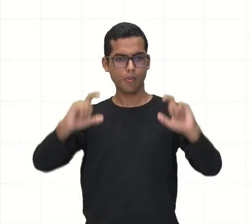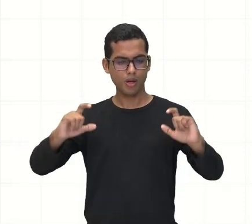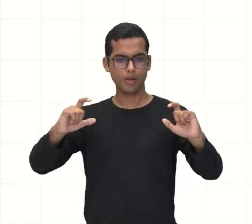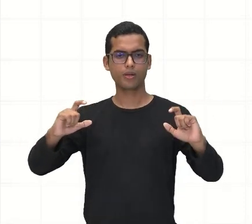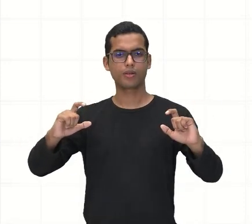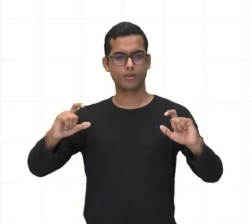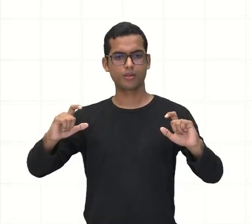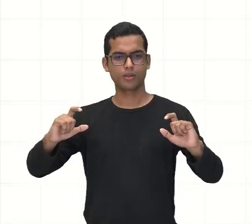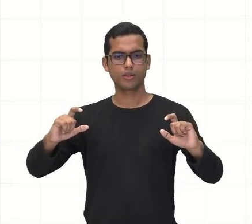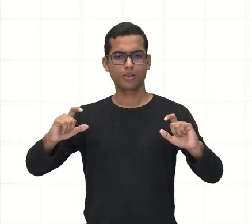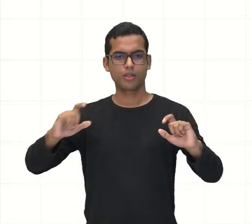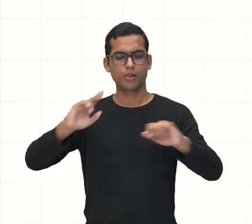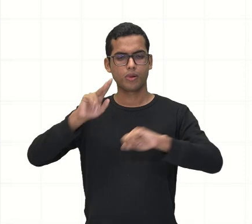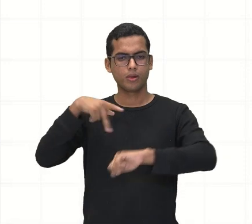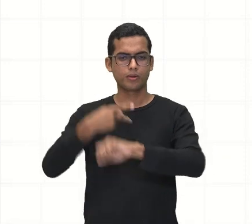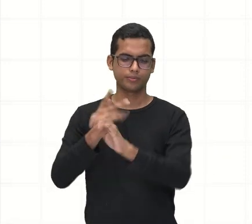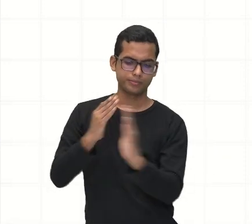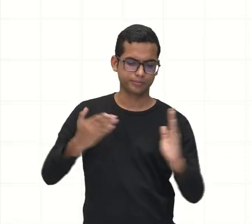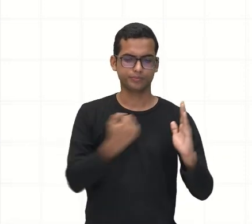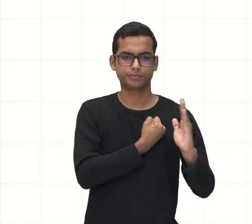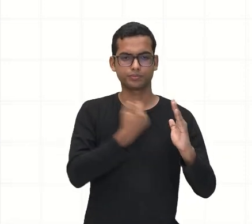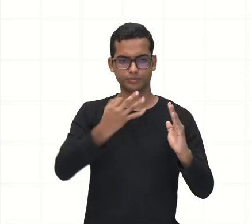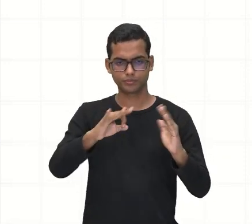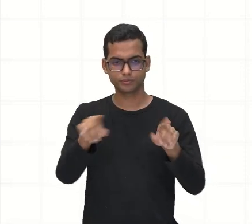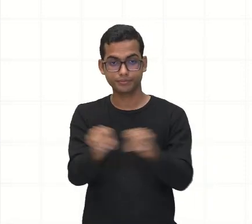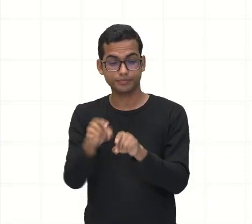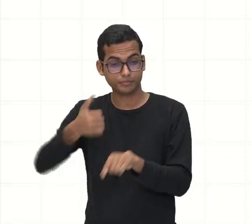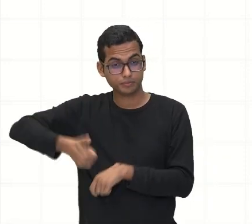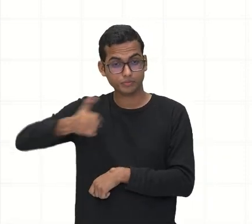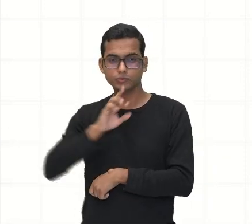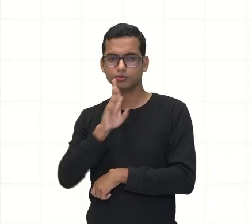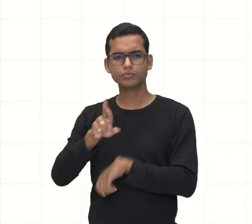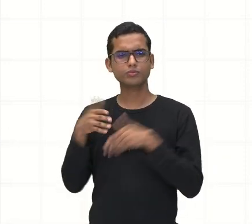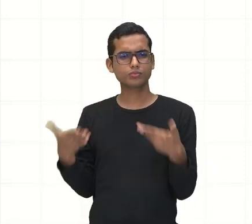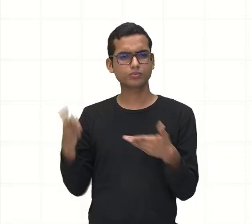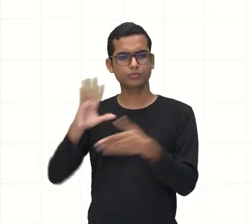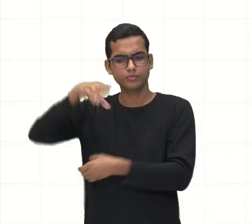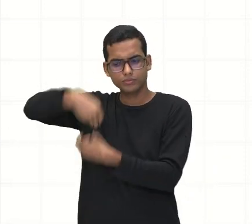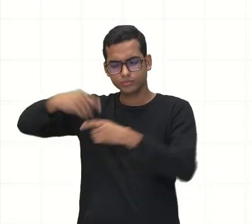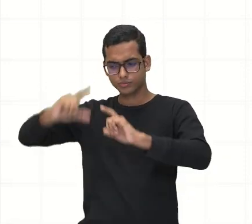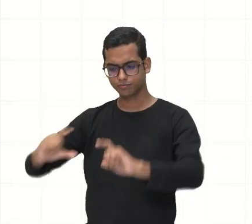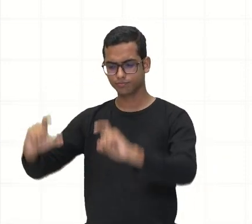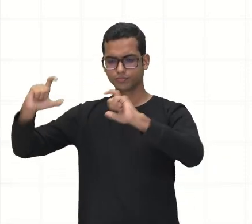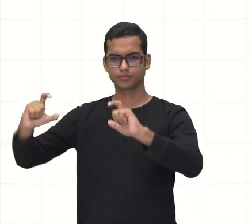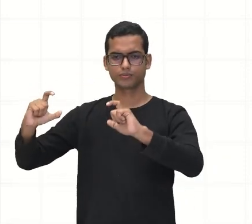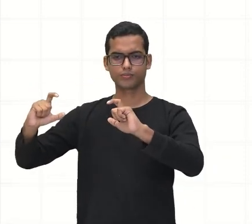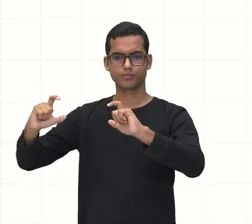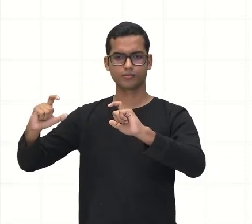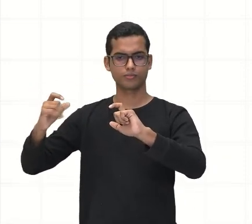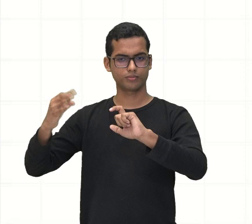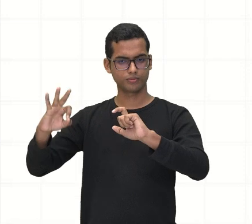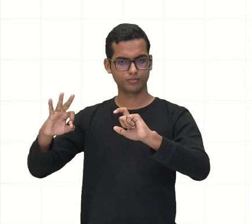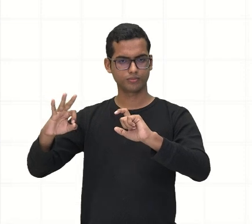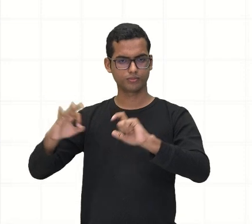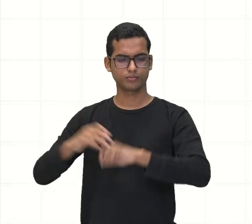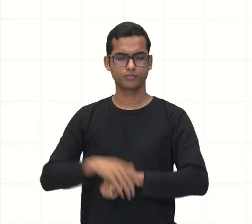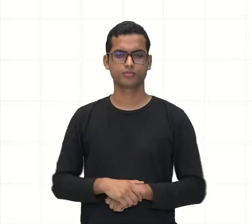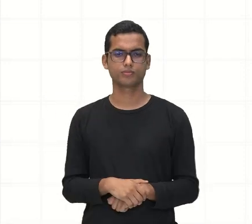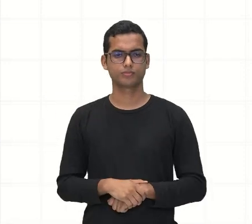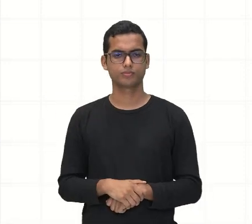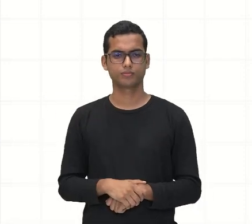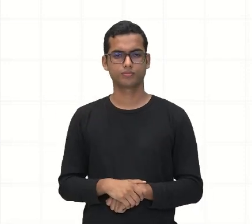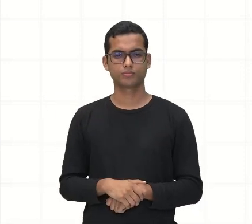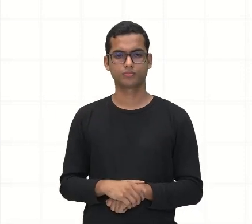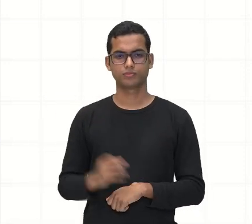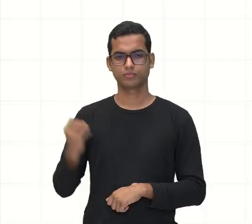colchete e as operações numéricas bem aqui. O que eu vou resolver? O que está dentro do colchete. Beleza? E dentro do